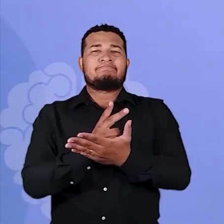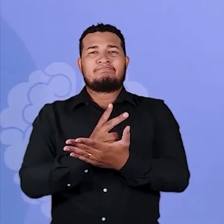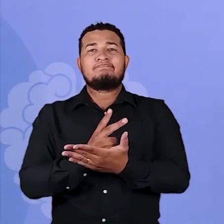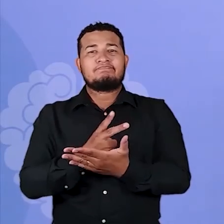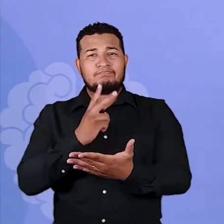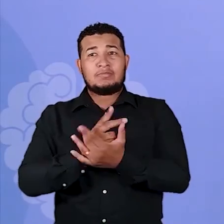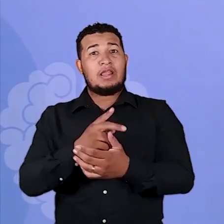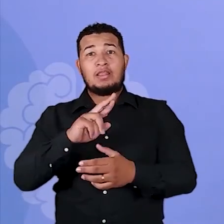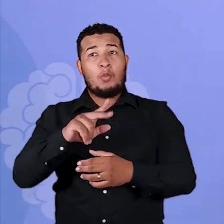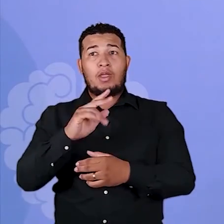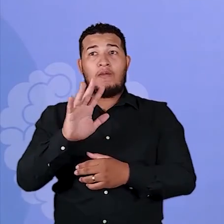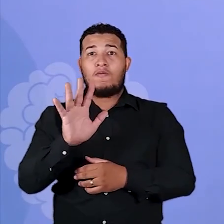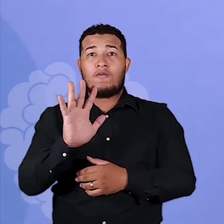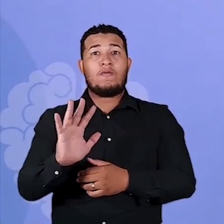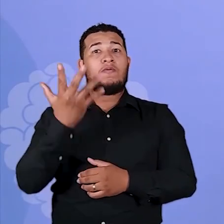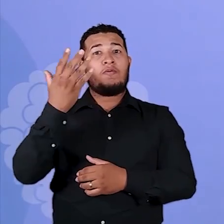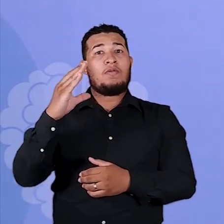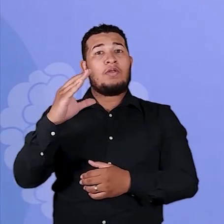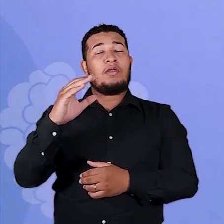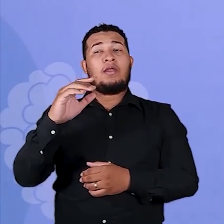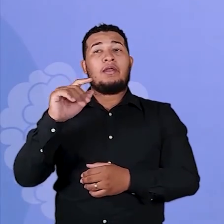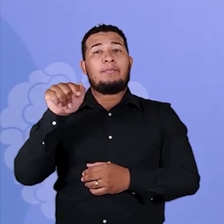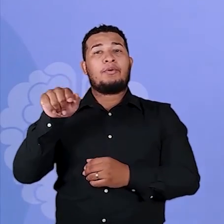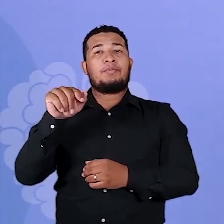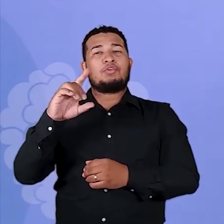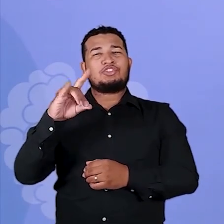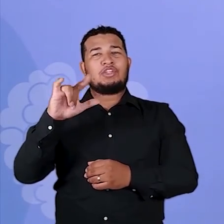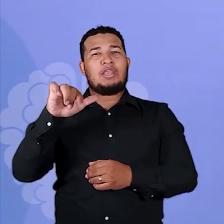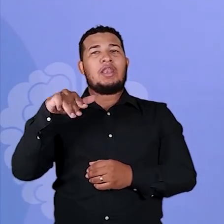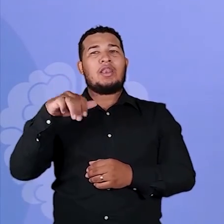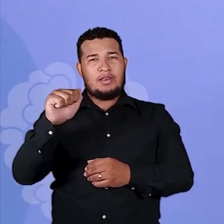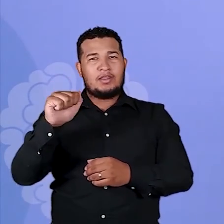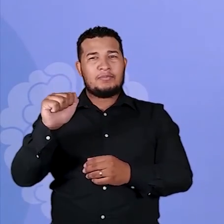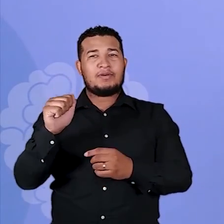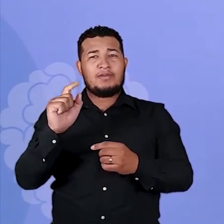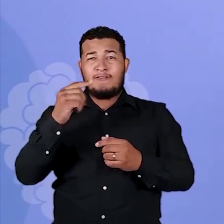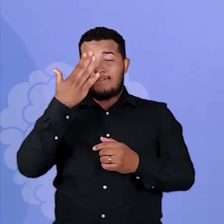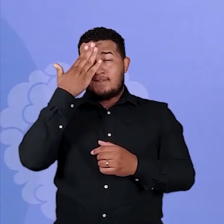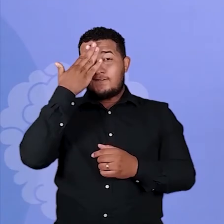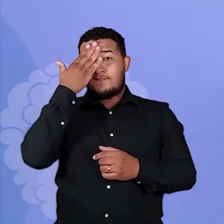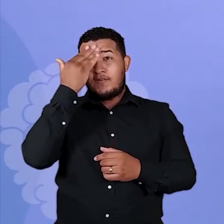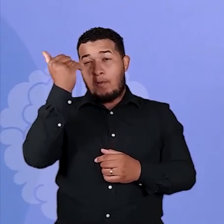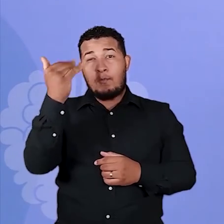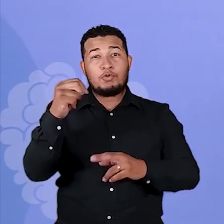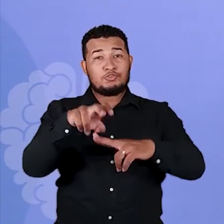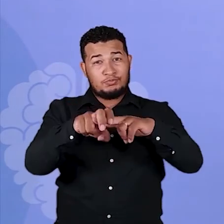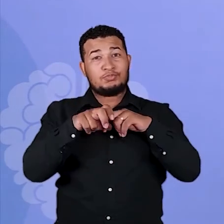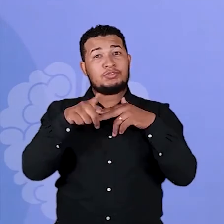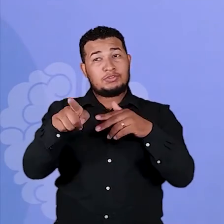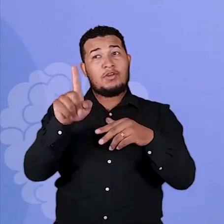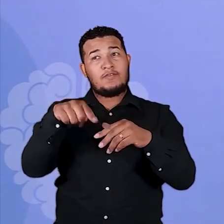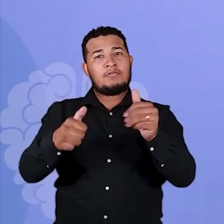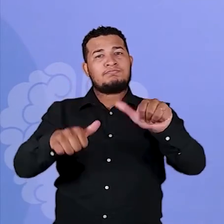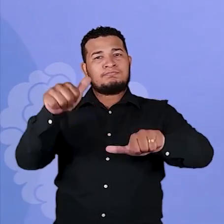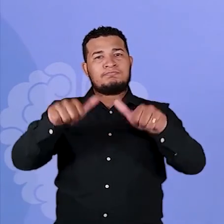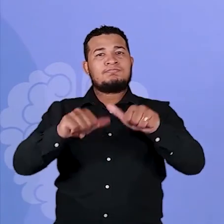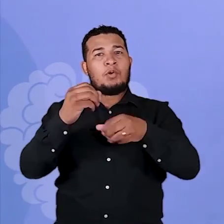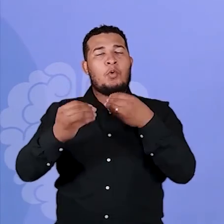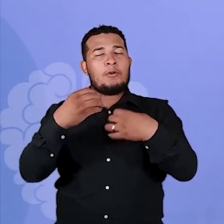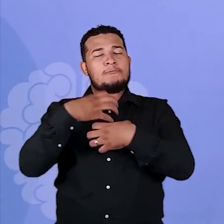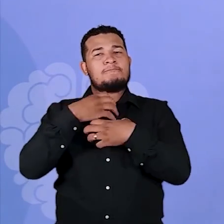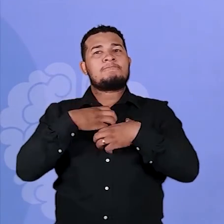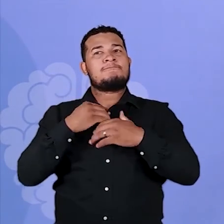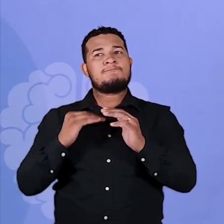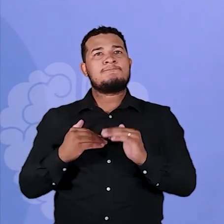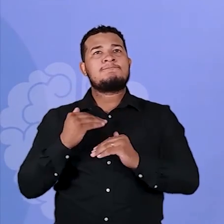inteiro. E não é por acaso que esse dilema é famoso. Muita gente usa esse dilema para avaliar